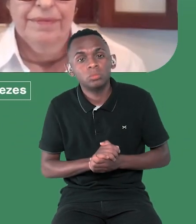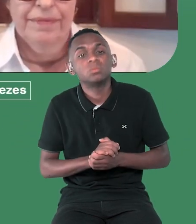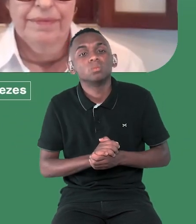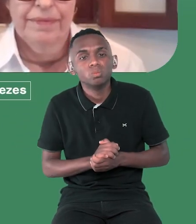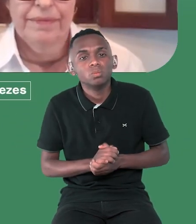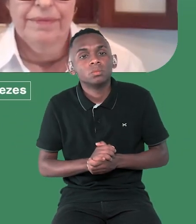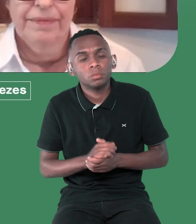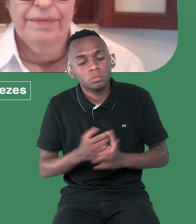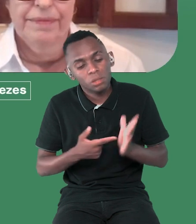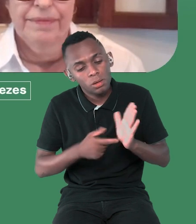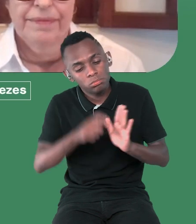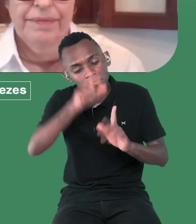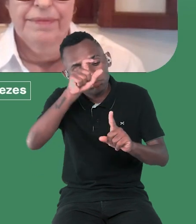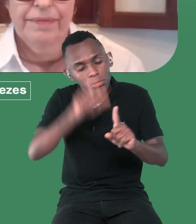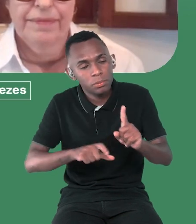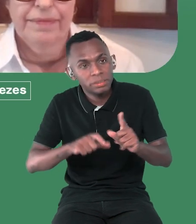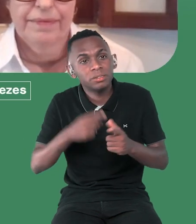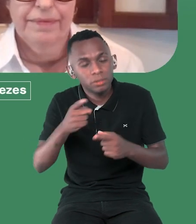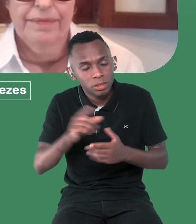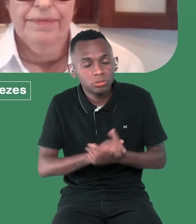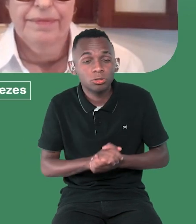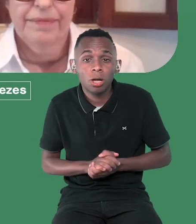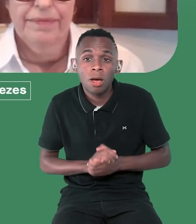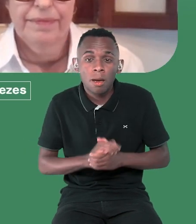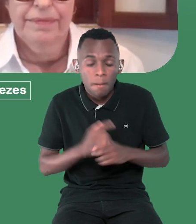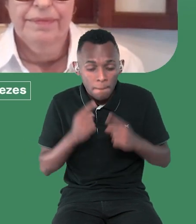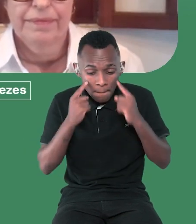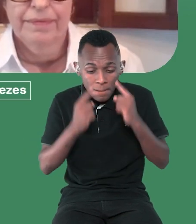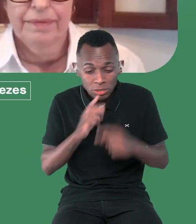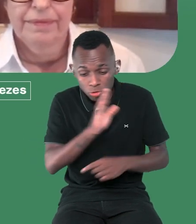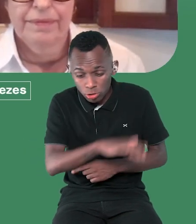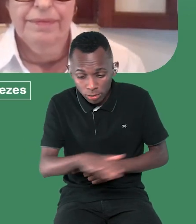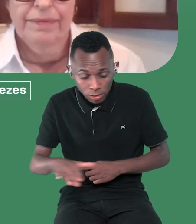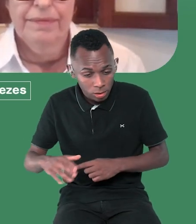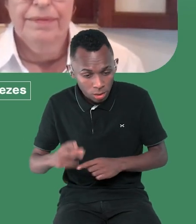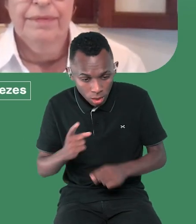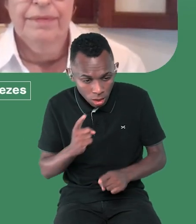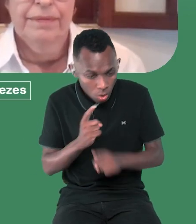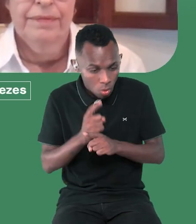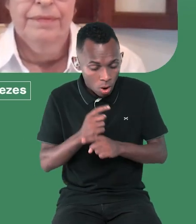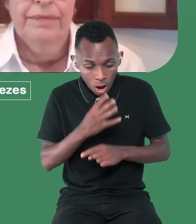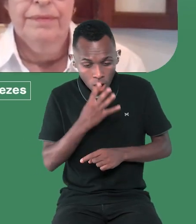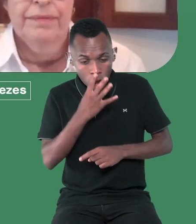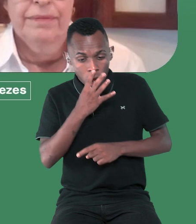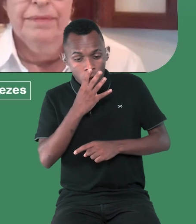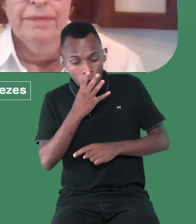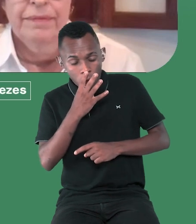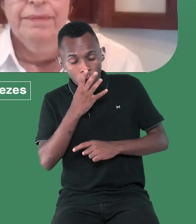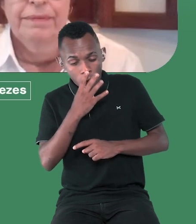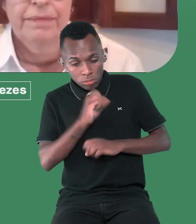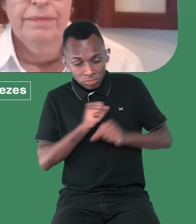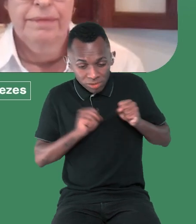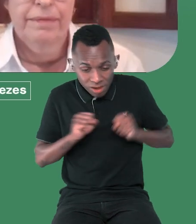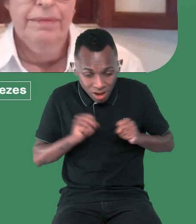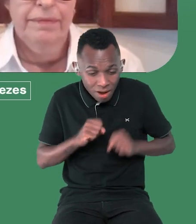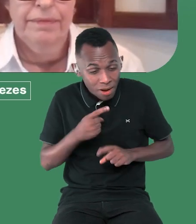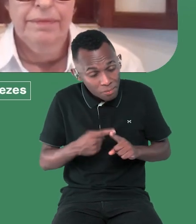esse personagem que, quando as crianças encontram com ele, se apaixonam, porque ele é